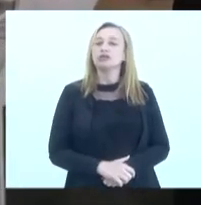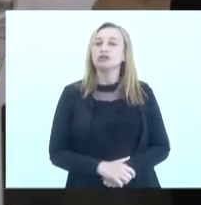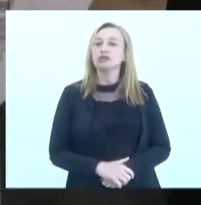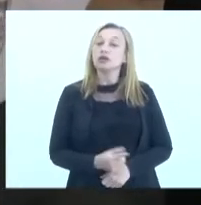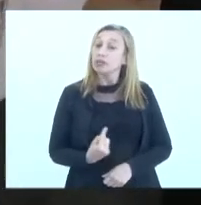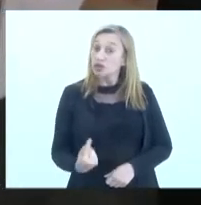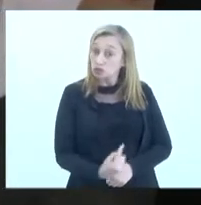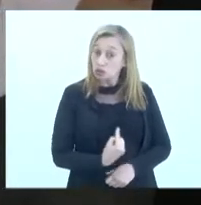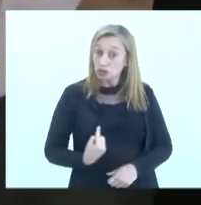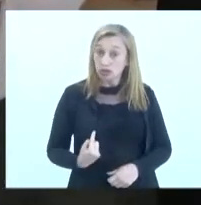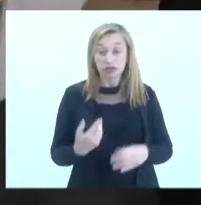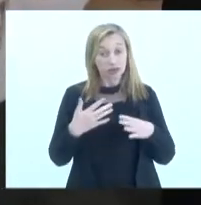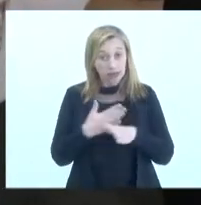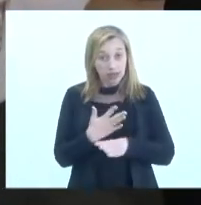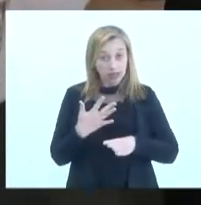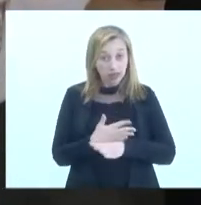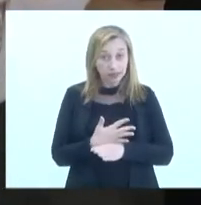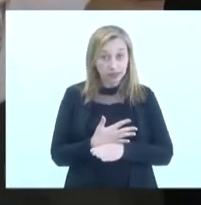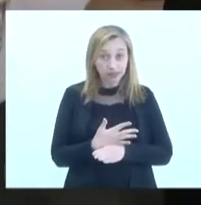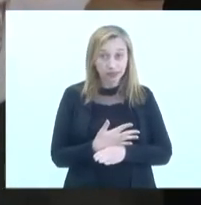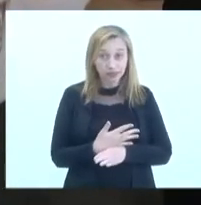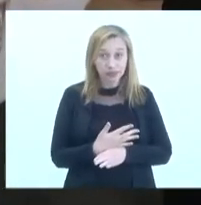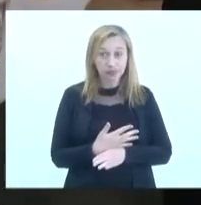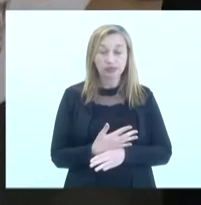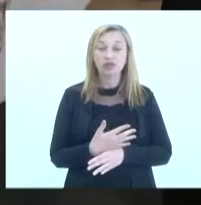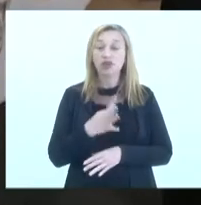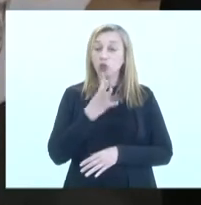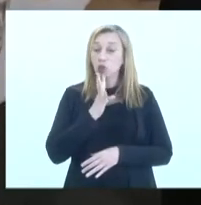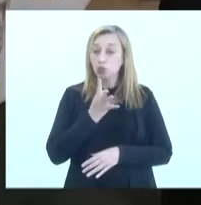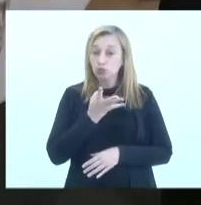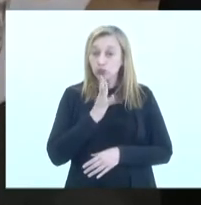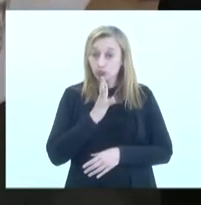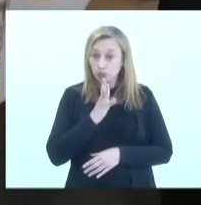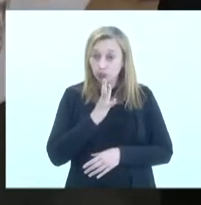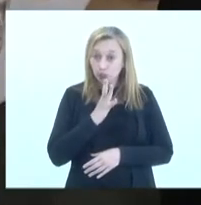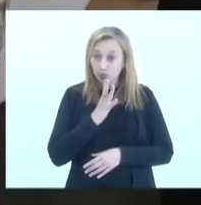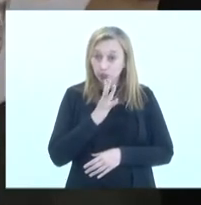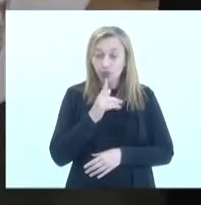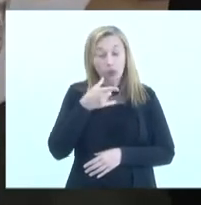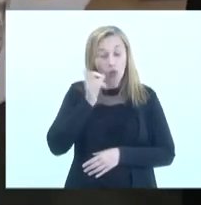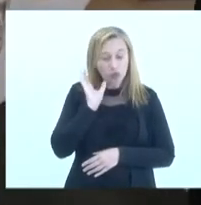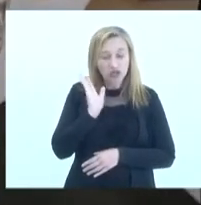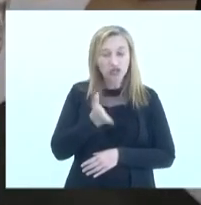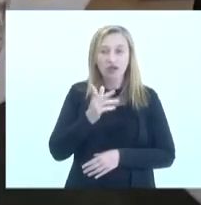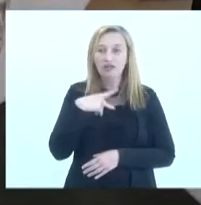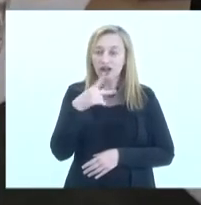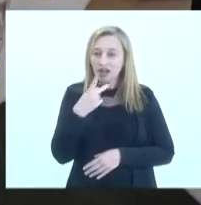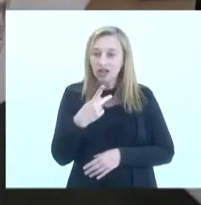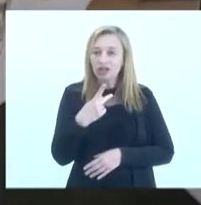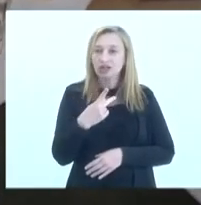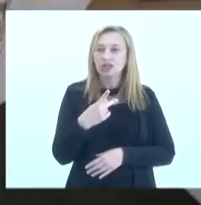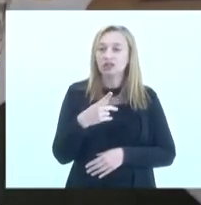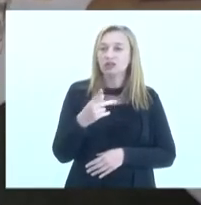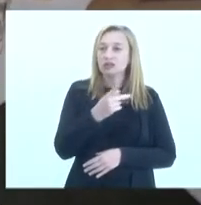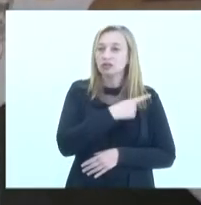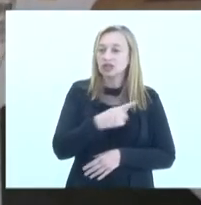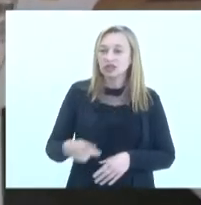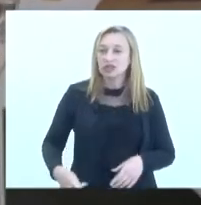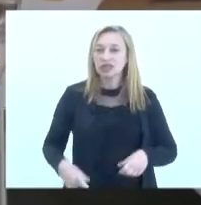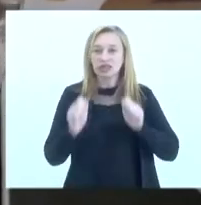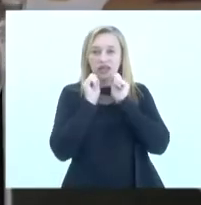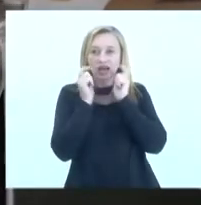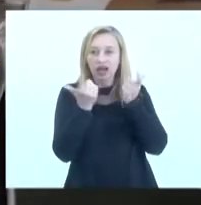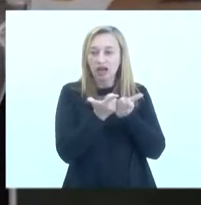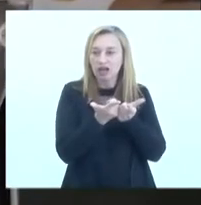Para a nossa região, que é muito conhecida, que eu ontem até falei com o nosso presidente da Alerge, que